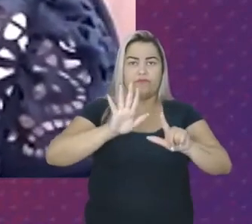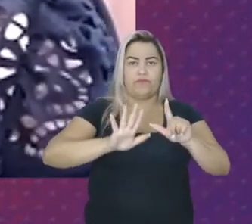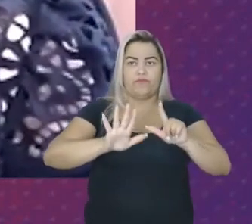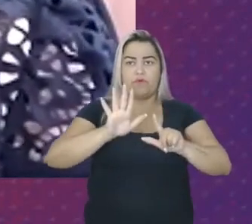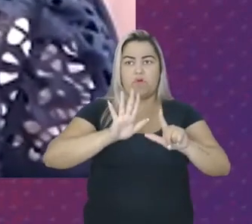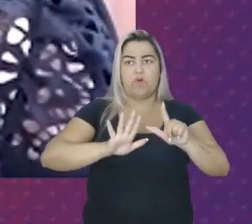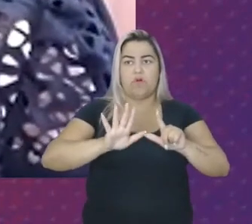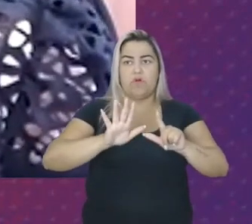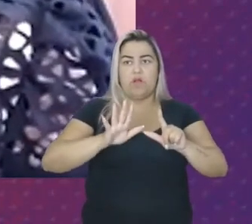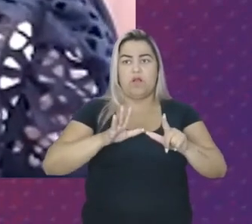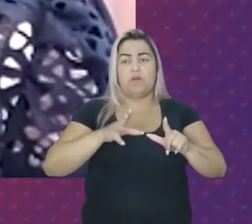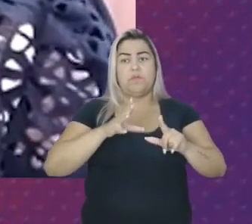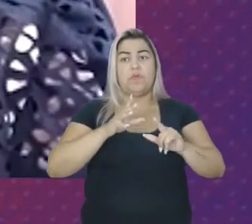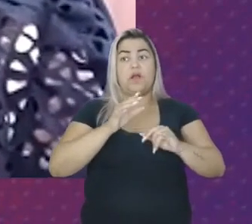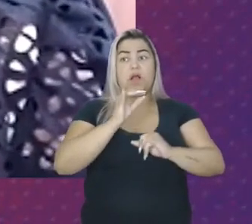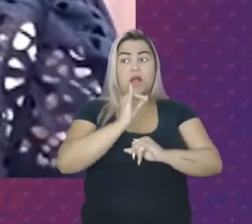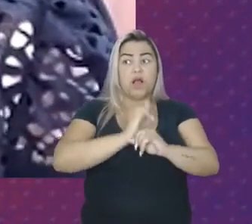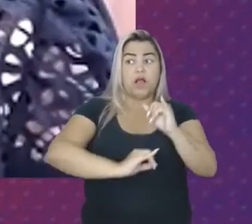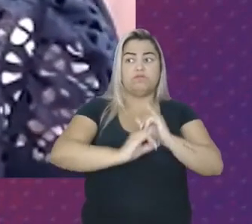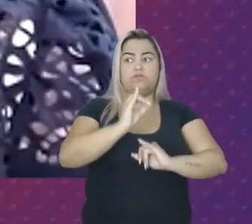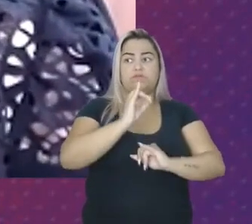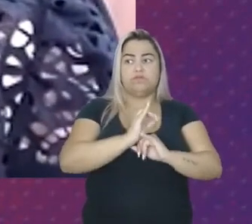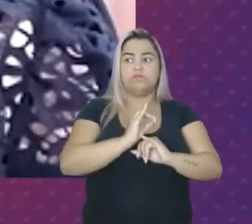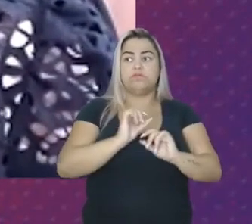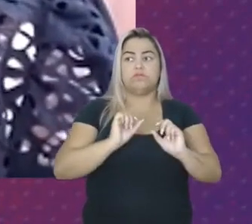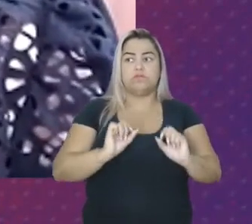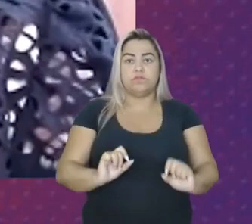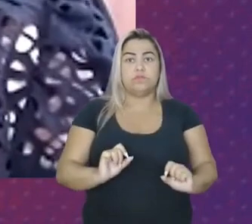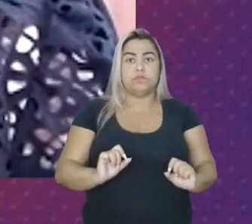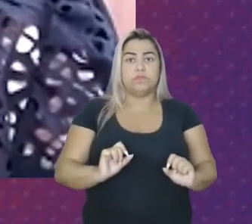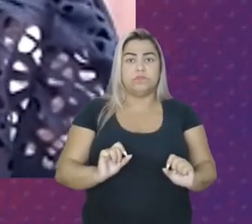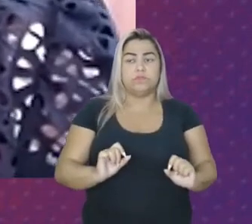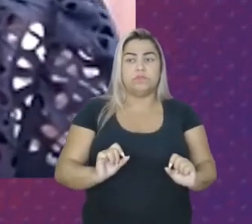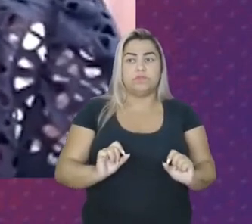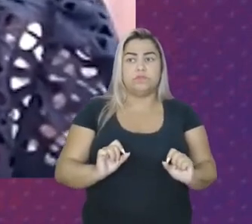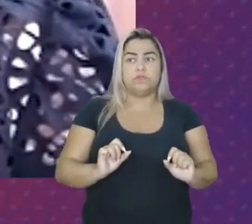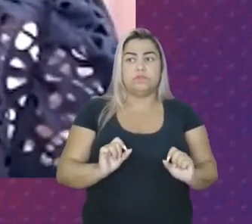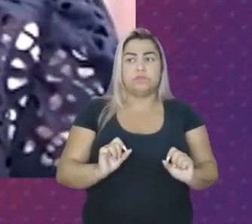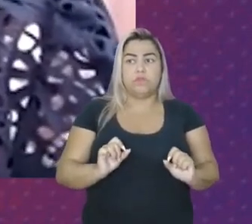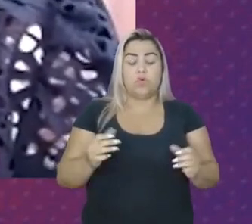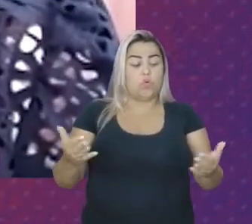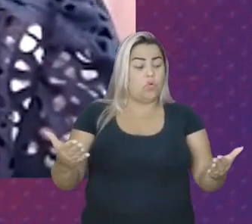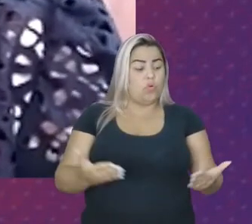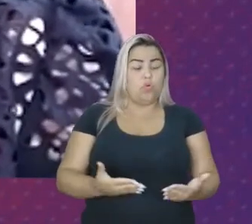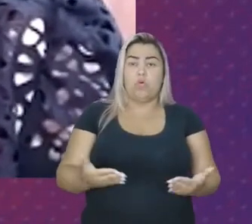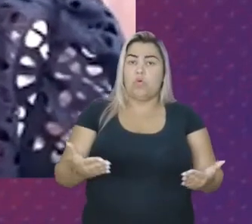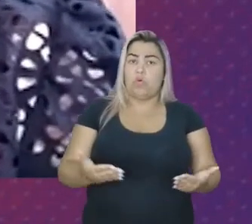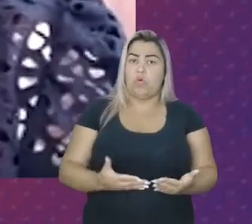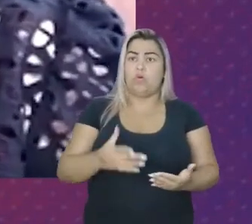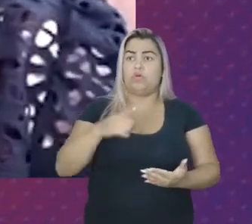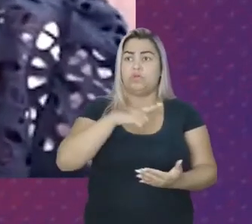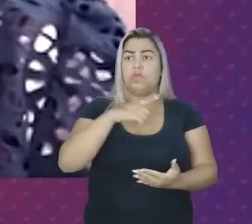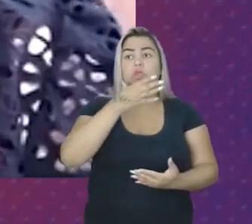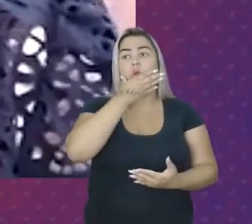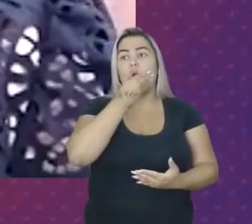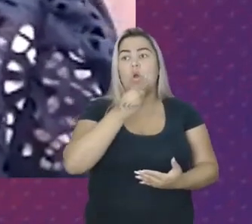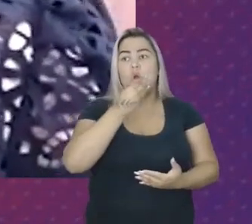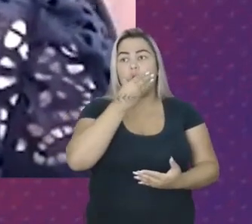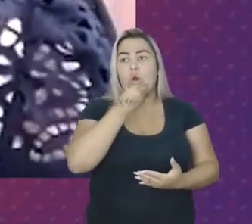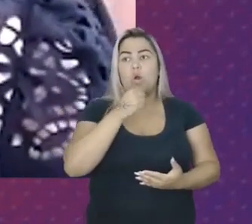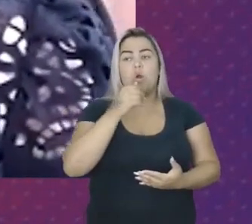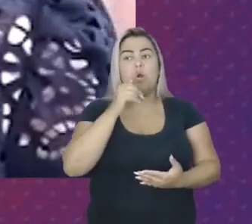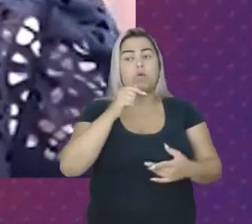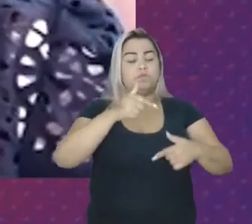Como que nós vamos regulamentar, né, essas plataformas que hoje você tem homens e mulheres